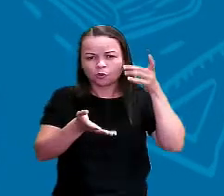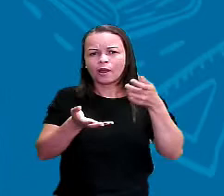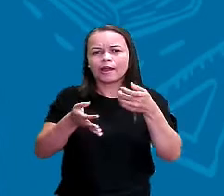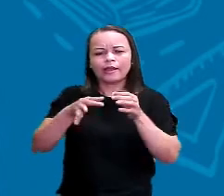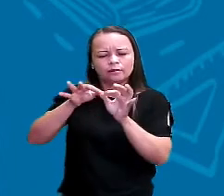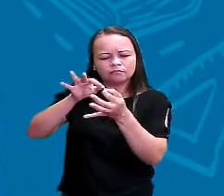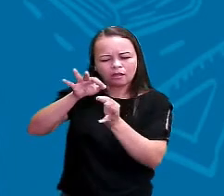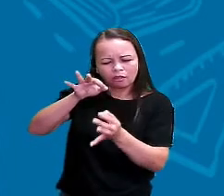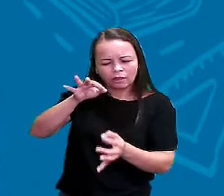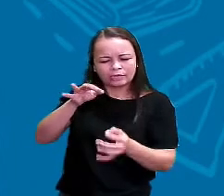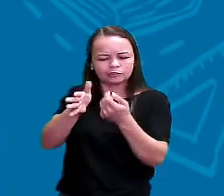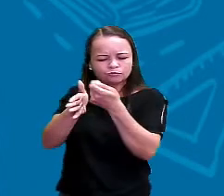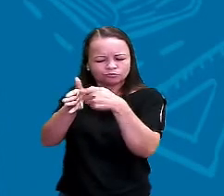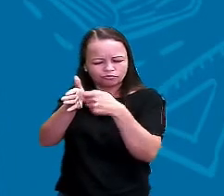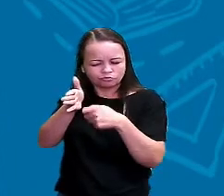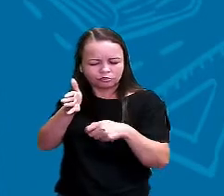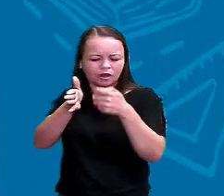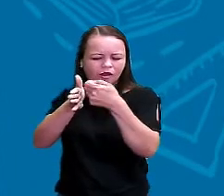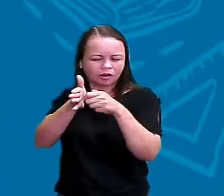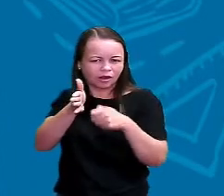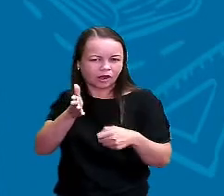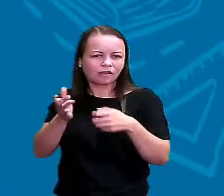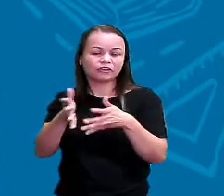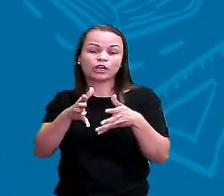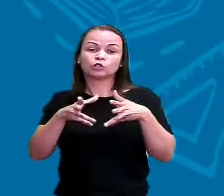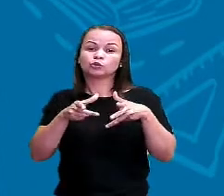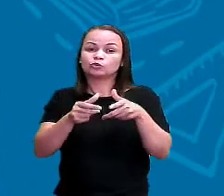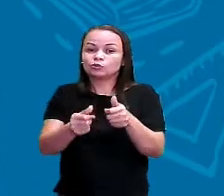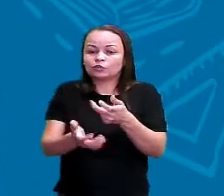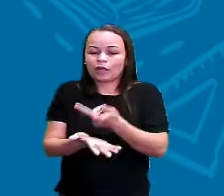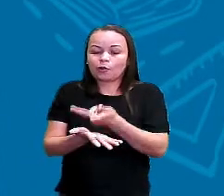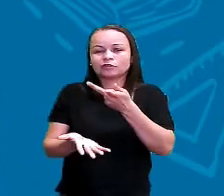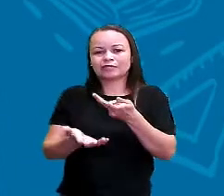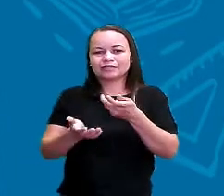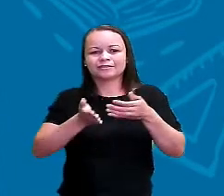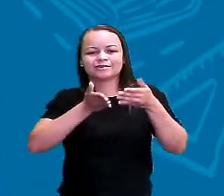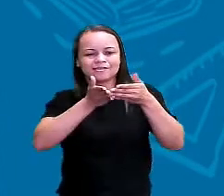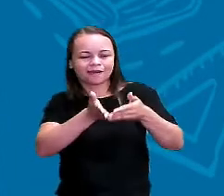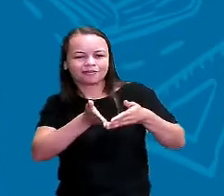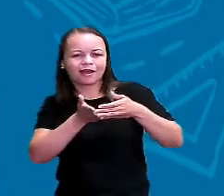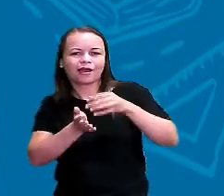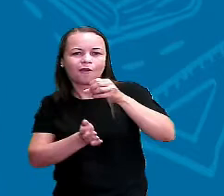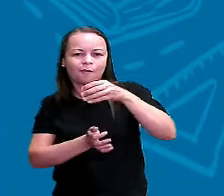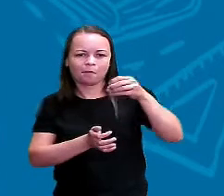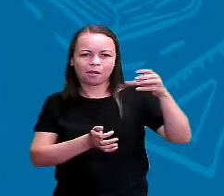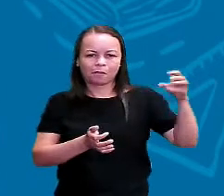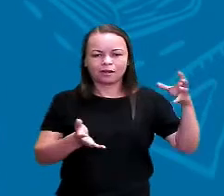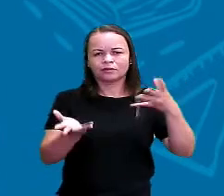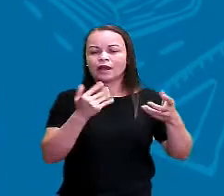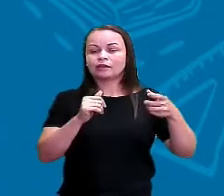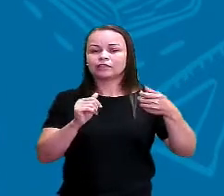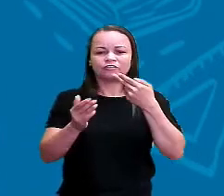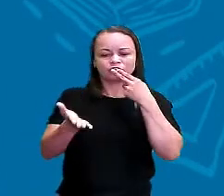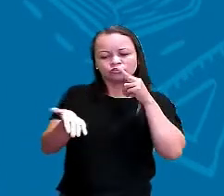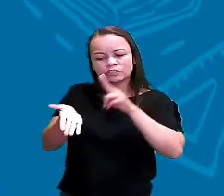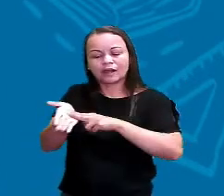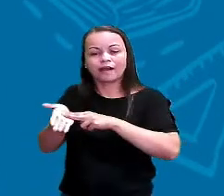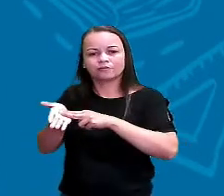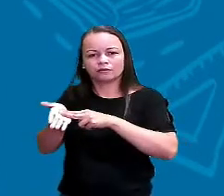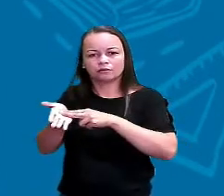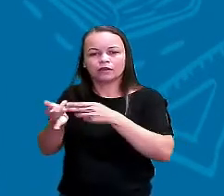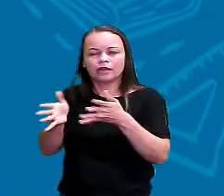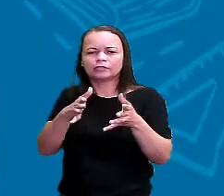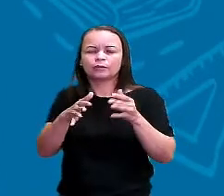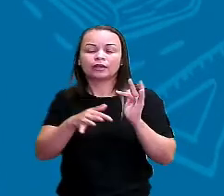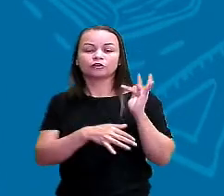relatava tudo o que acontecia nas viagens, o que estava acontecendo, através de cartas, para quando fosse futuramente, ou até